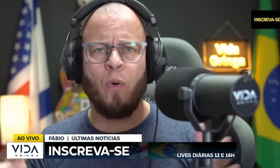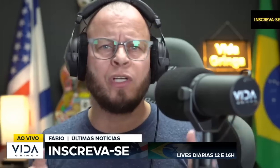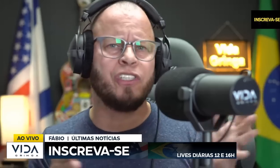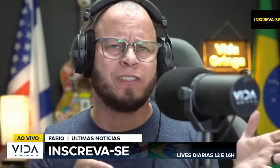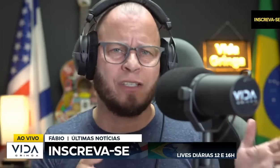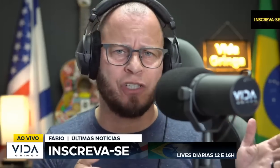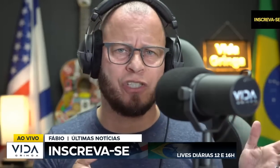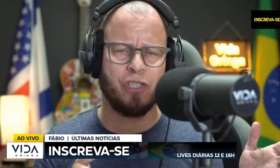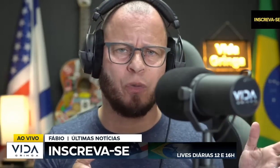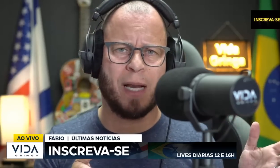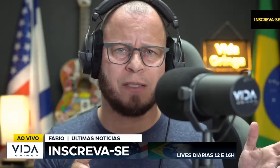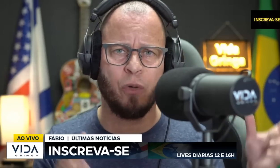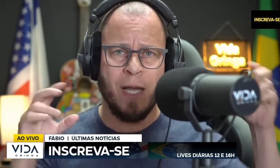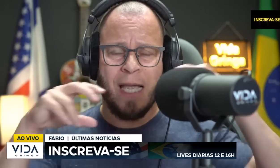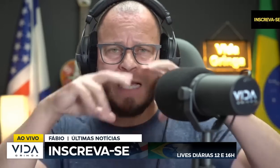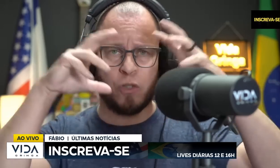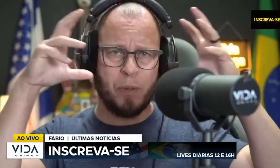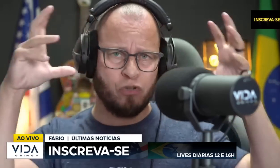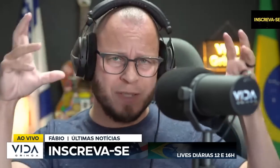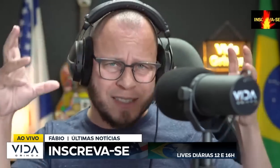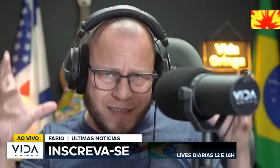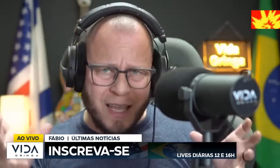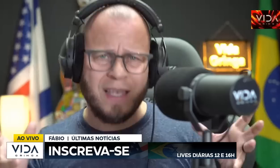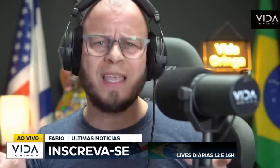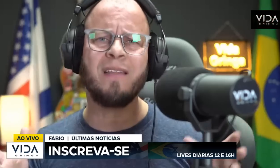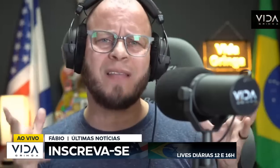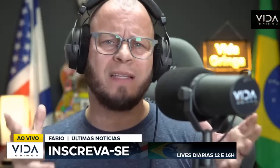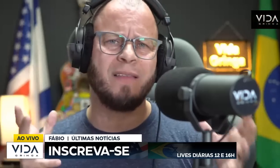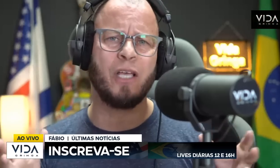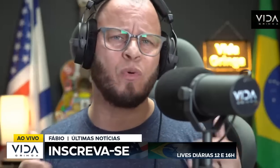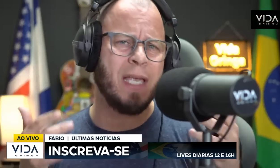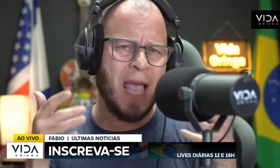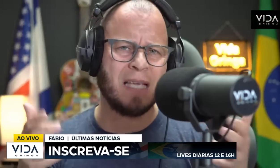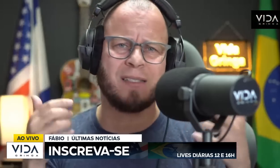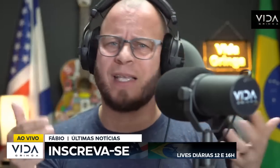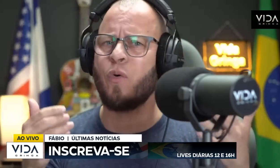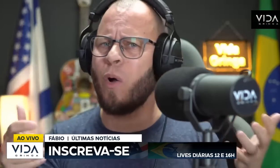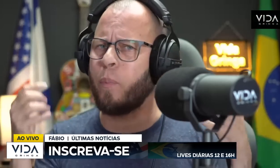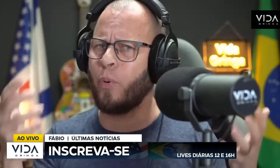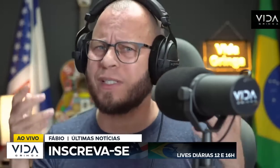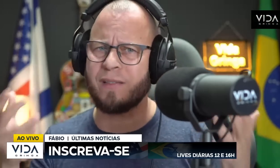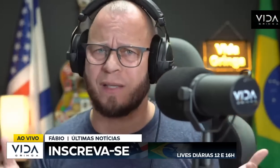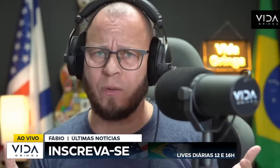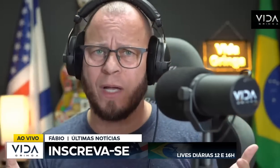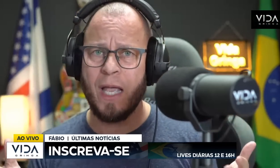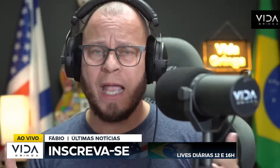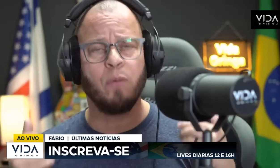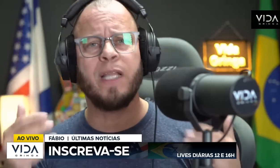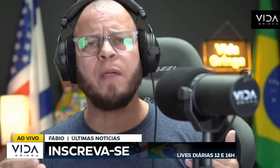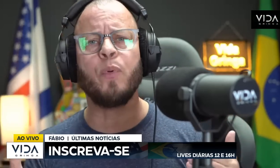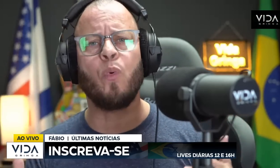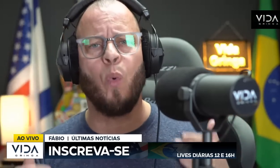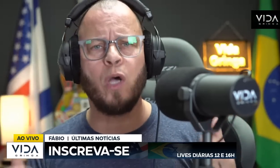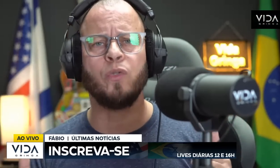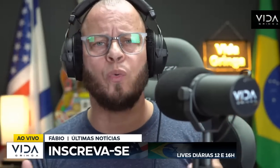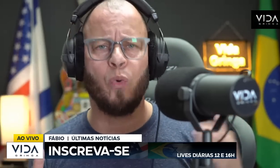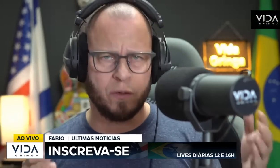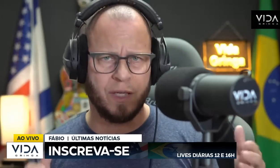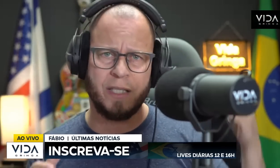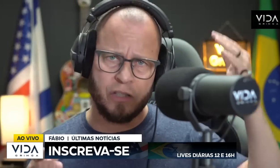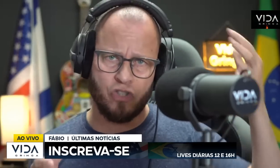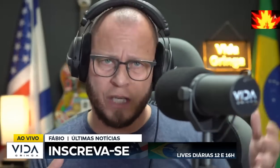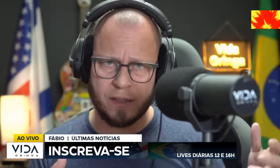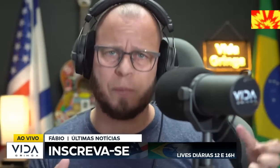o Lula Hoje está dirigindo o Brasil e as pessoas têm que entender o que é ser uma oposição Eu lembro quando